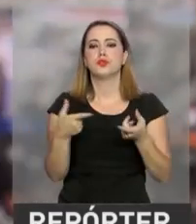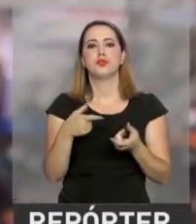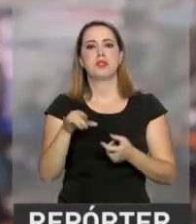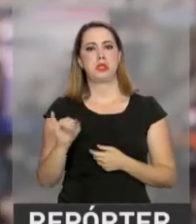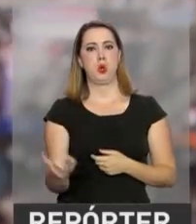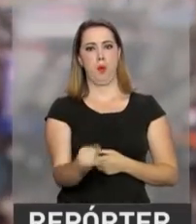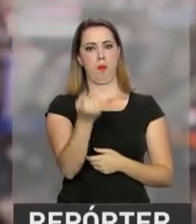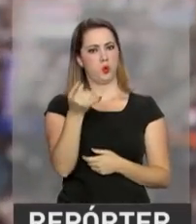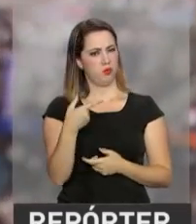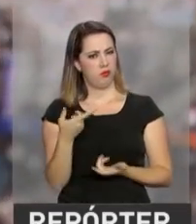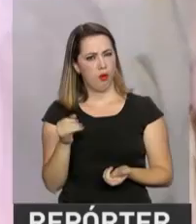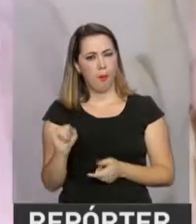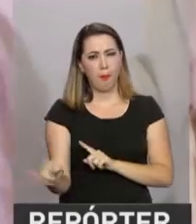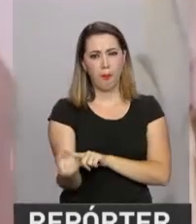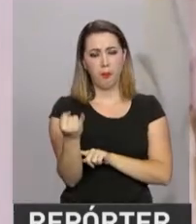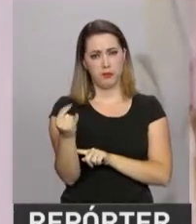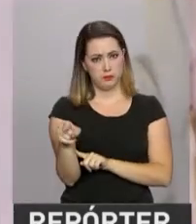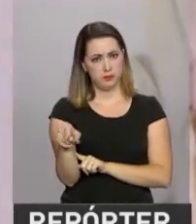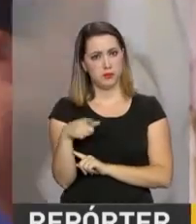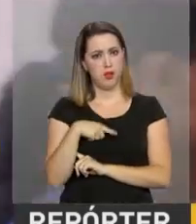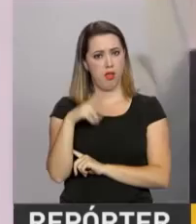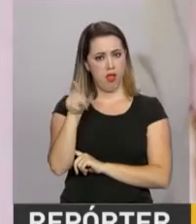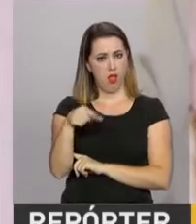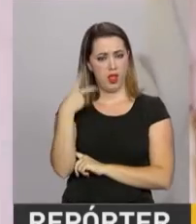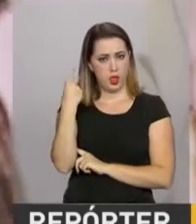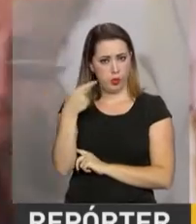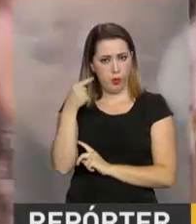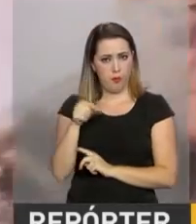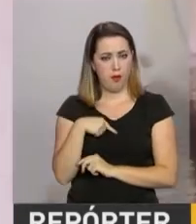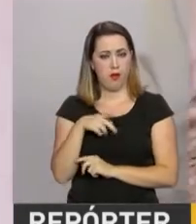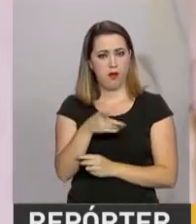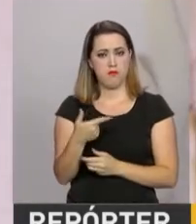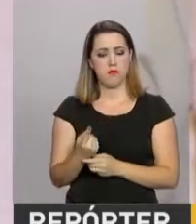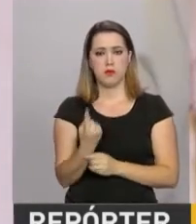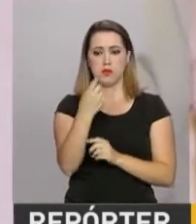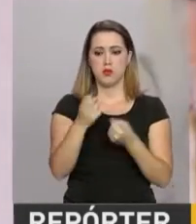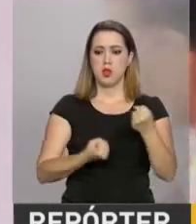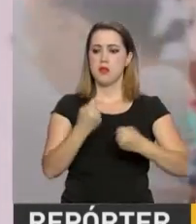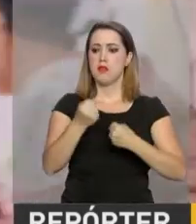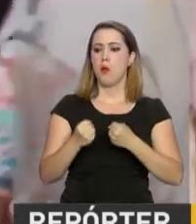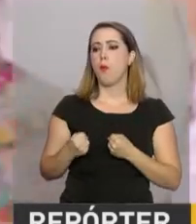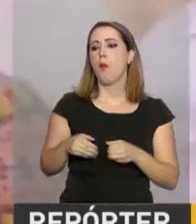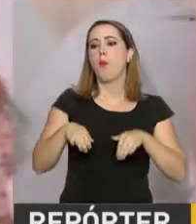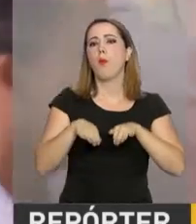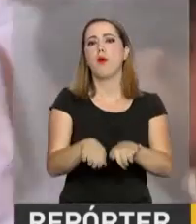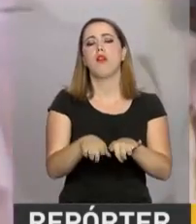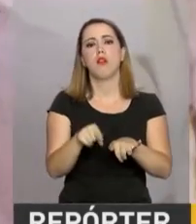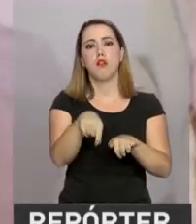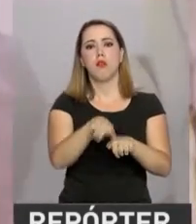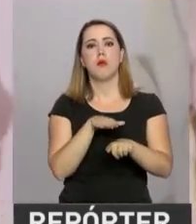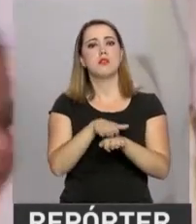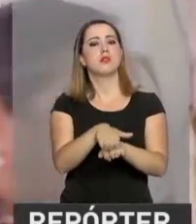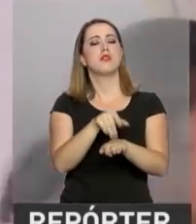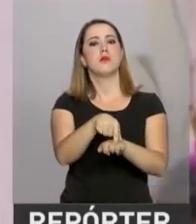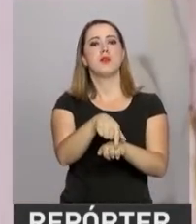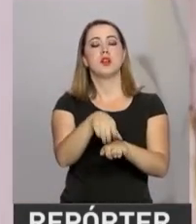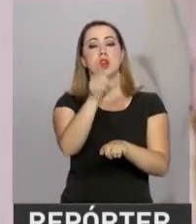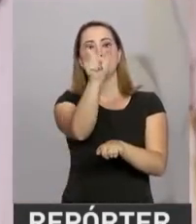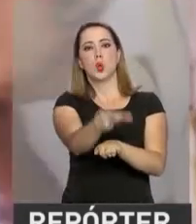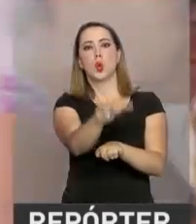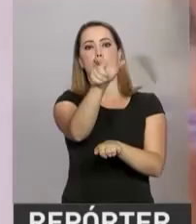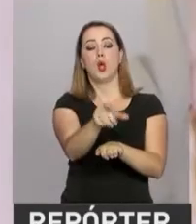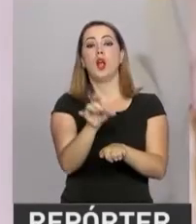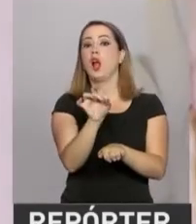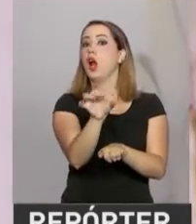questões de poder ser oportunista, né? Todos acham natural é você colocar numa vaga do idoso, o carro numa vaga do idoso, numa vaga de um